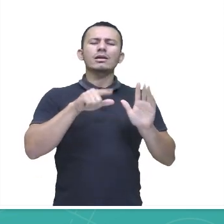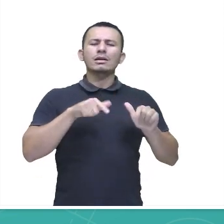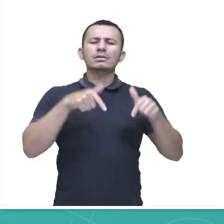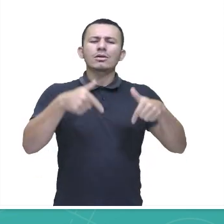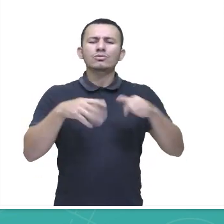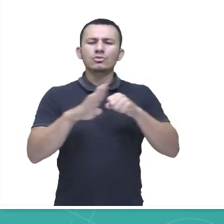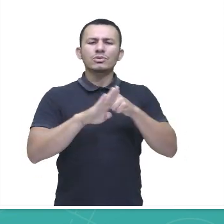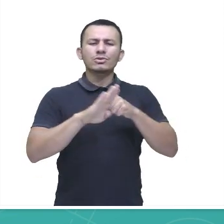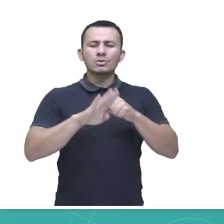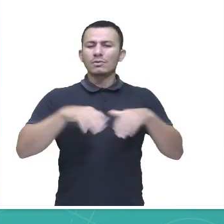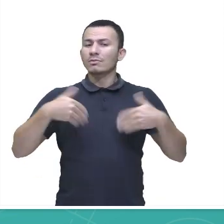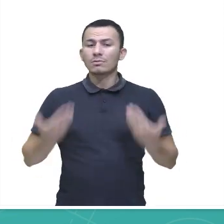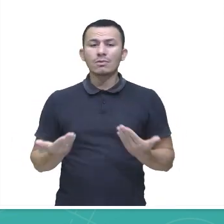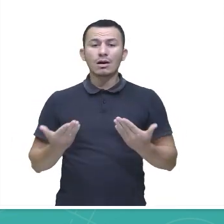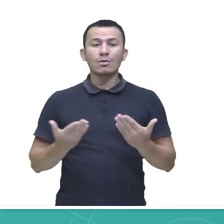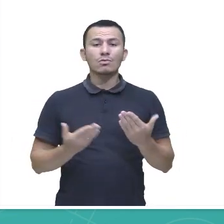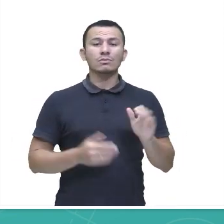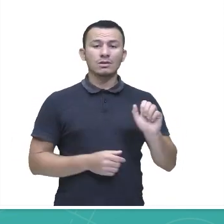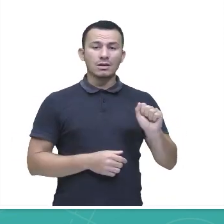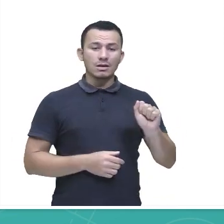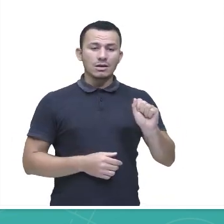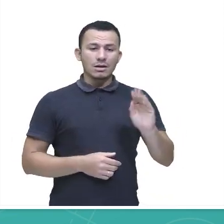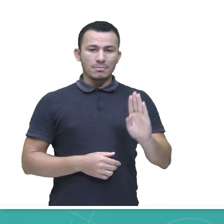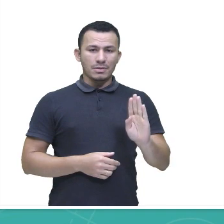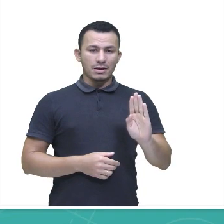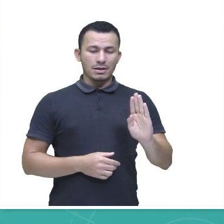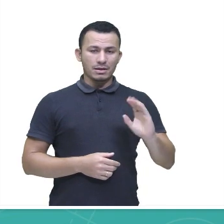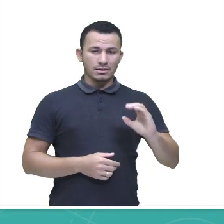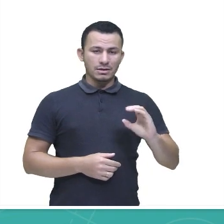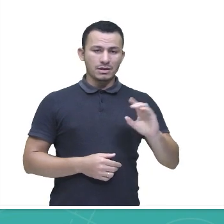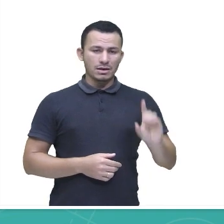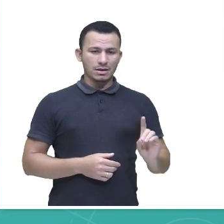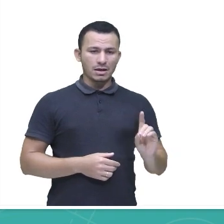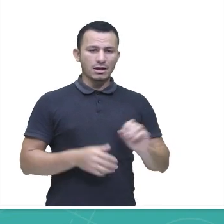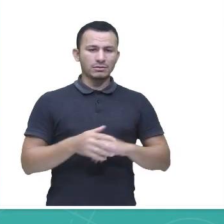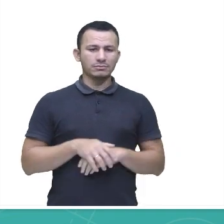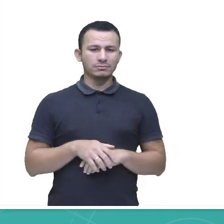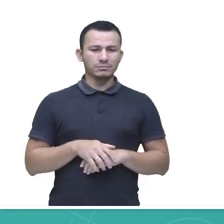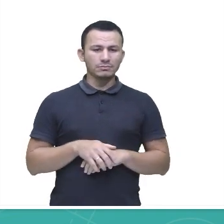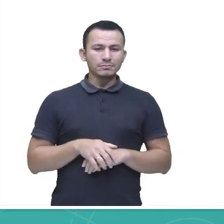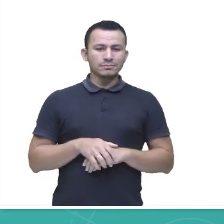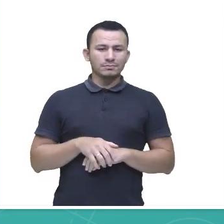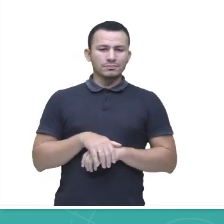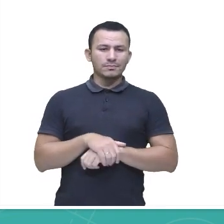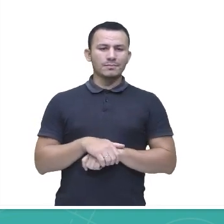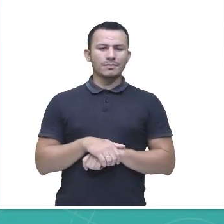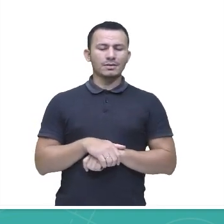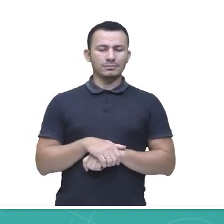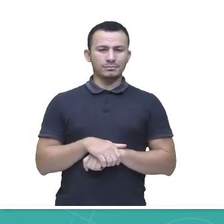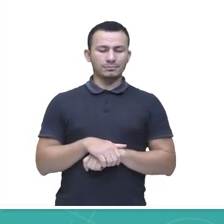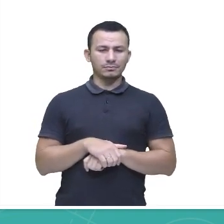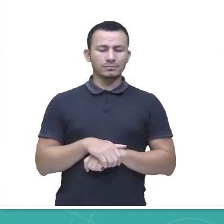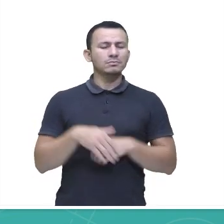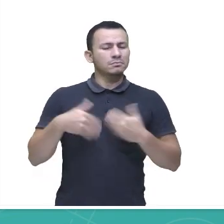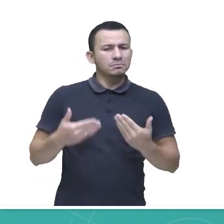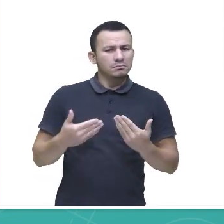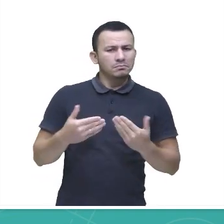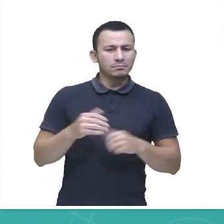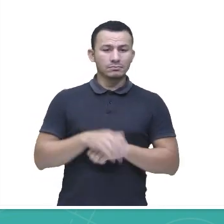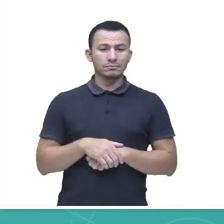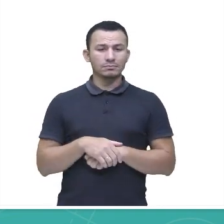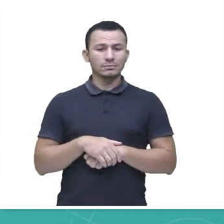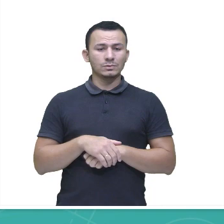a palavra qual delas? Será que é chego? Chego não vai ser, não é? Porque é verbo. Será que é